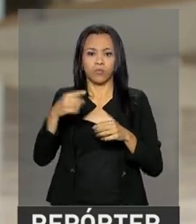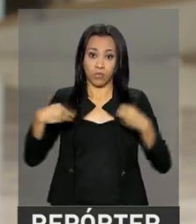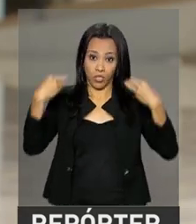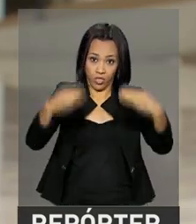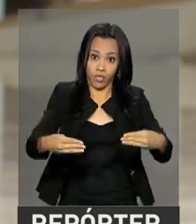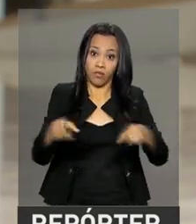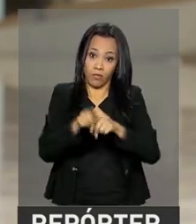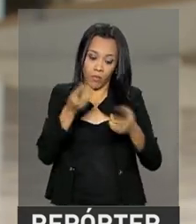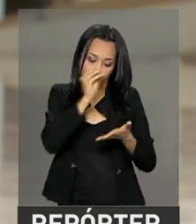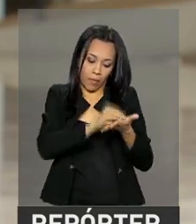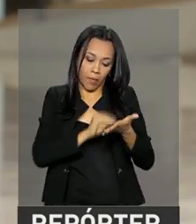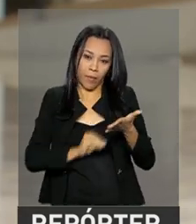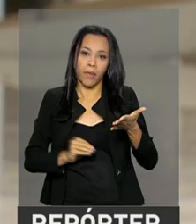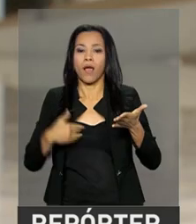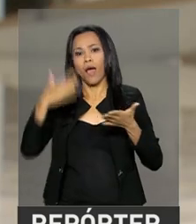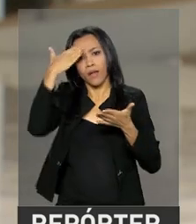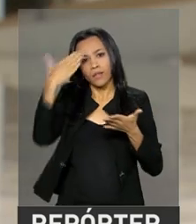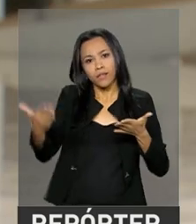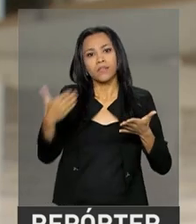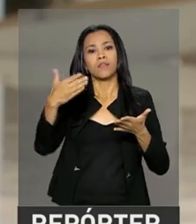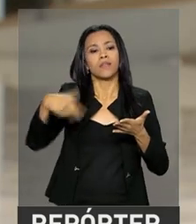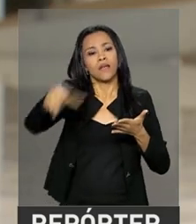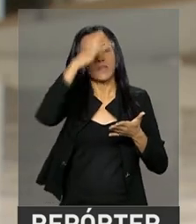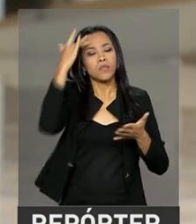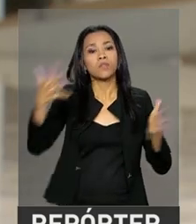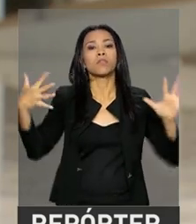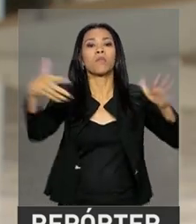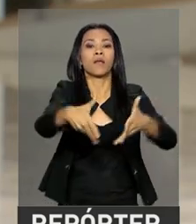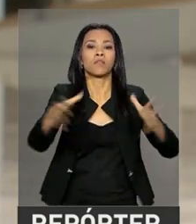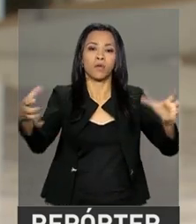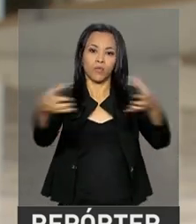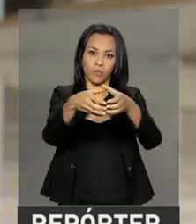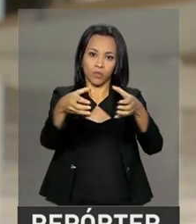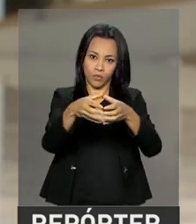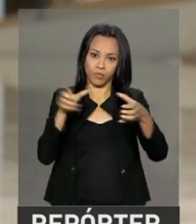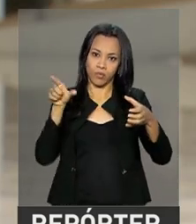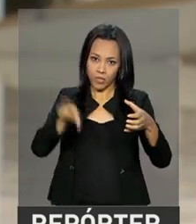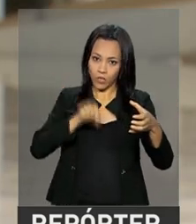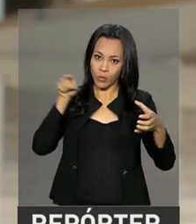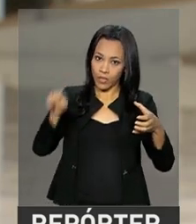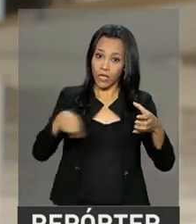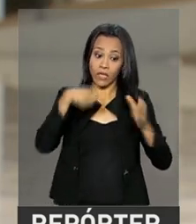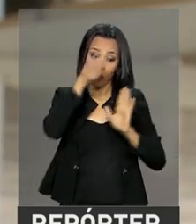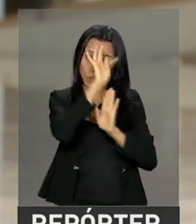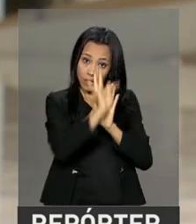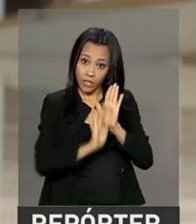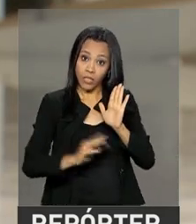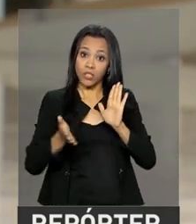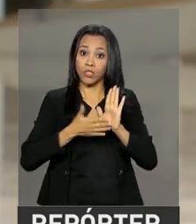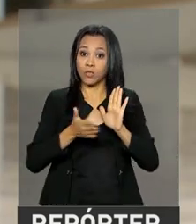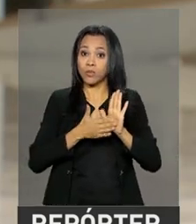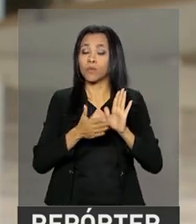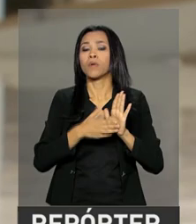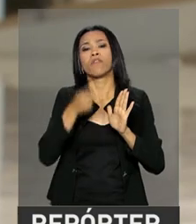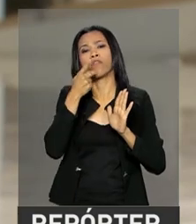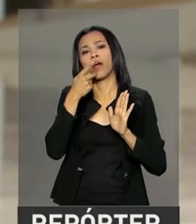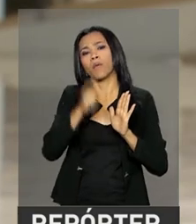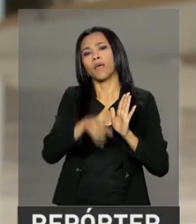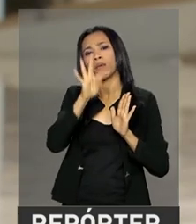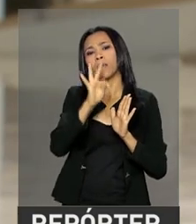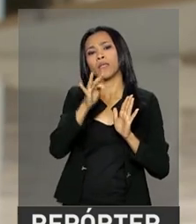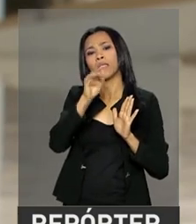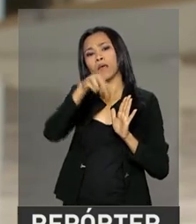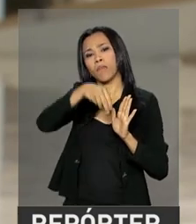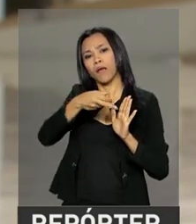países membros da OEA com relação à candidatura brasileira no texto O Itamarati afirma que o